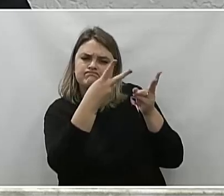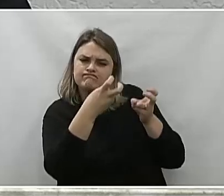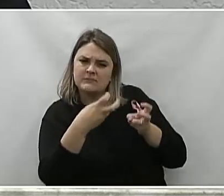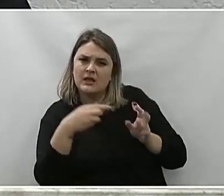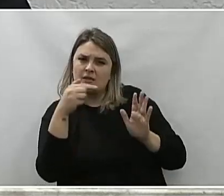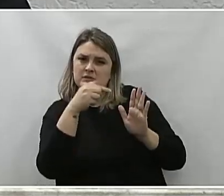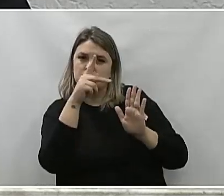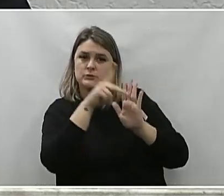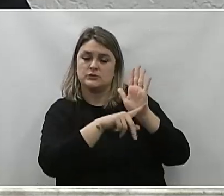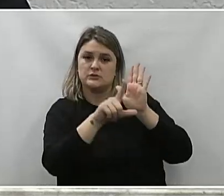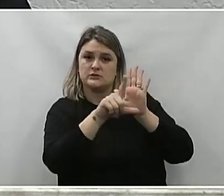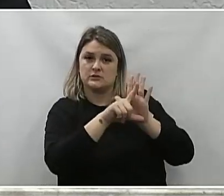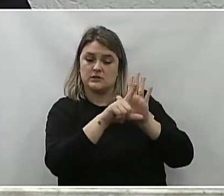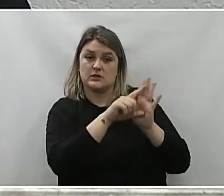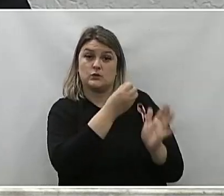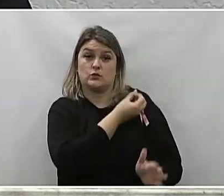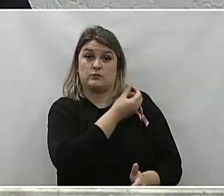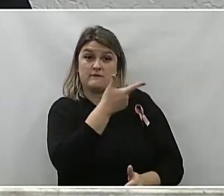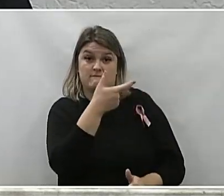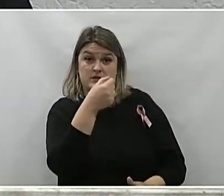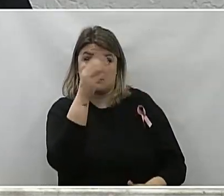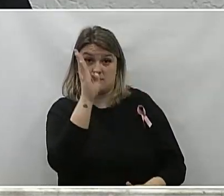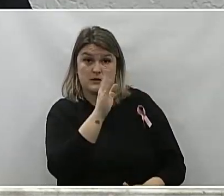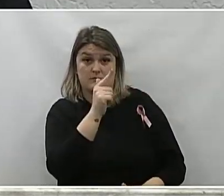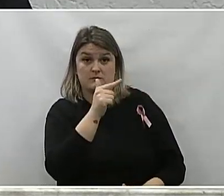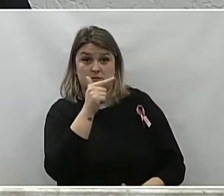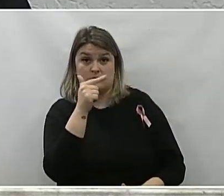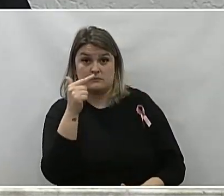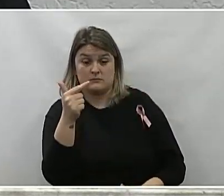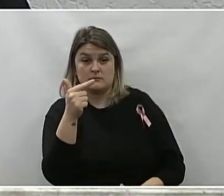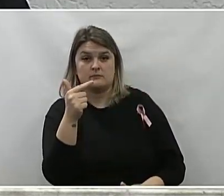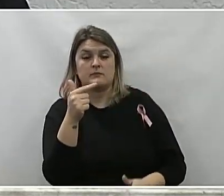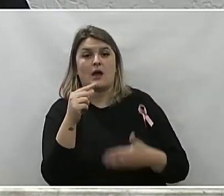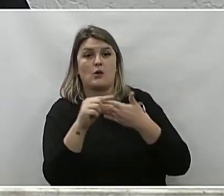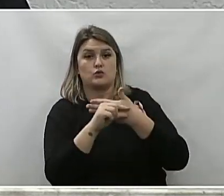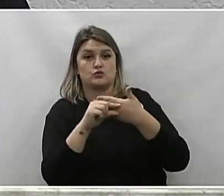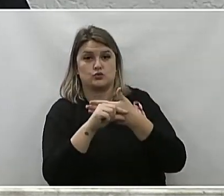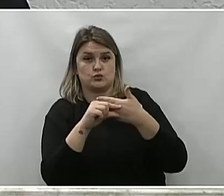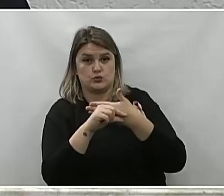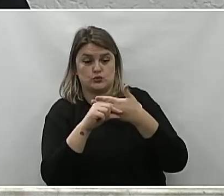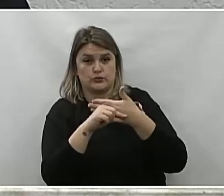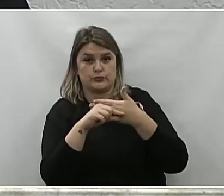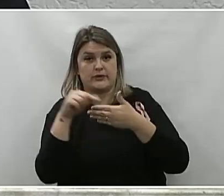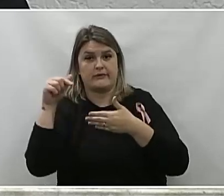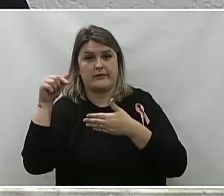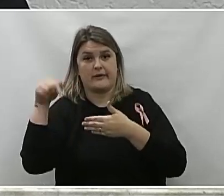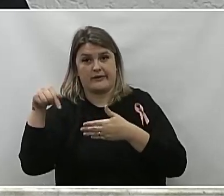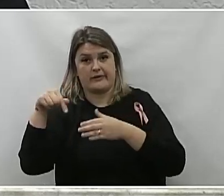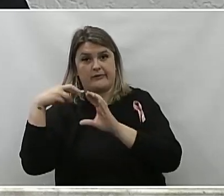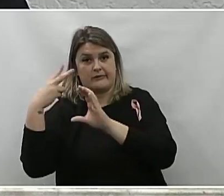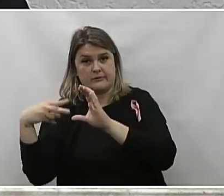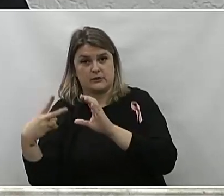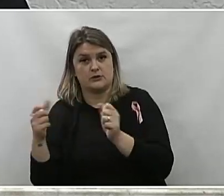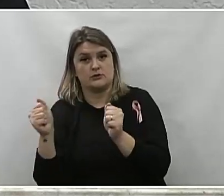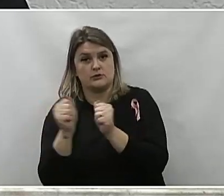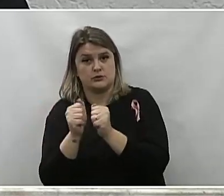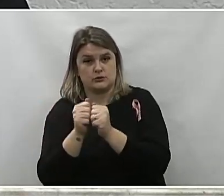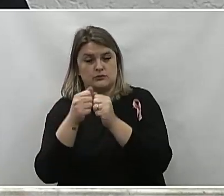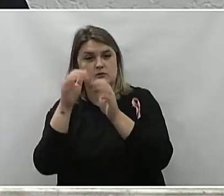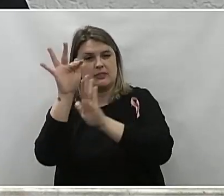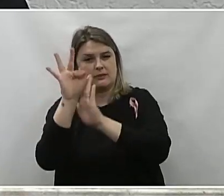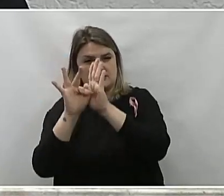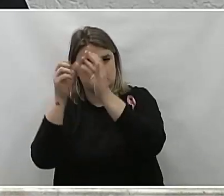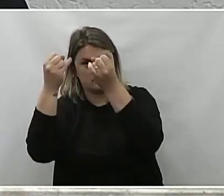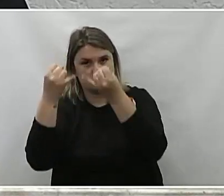o projeto de lei ordinária de número 20 de 2022 de autoria do Poder Legislativo juntamente com sua